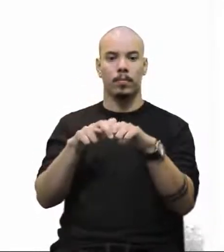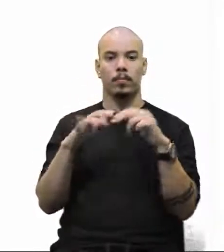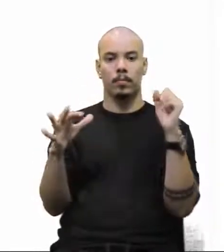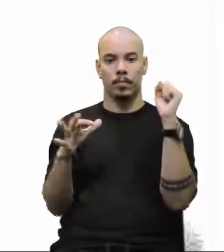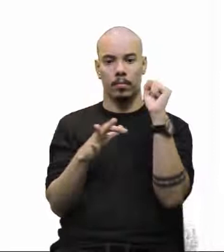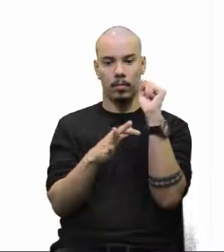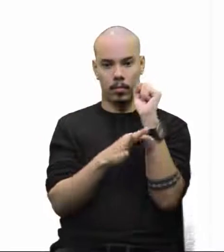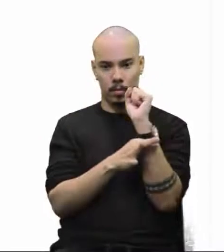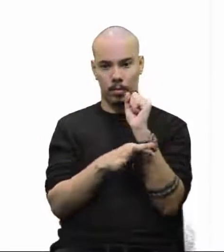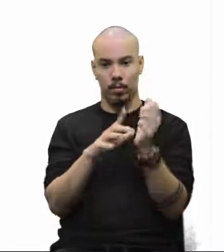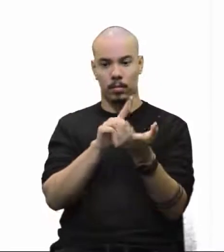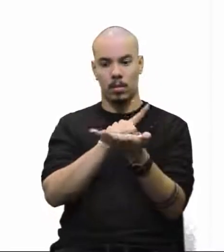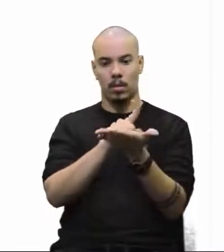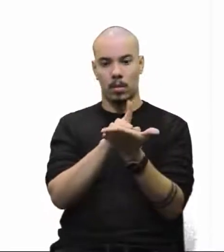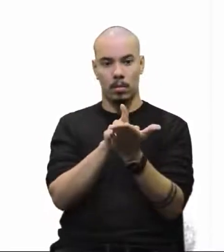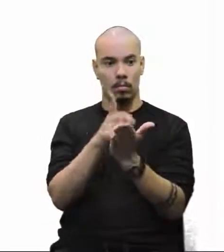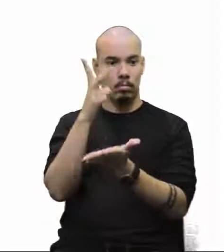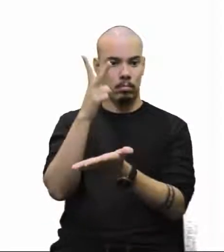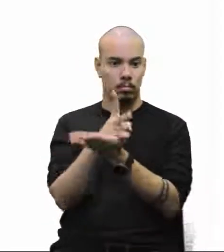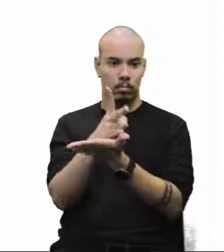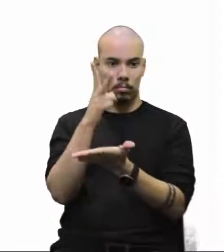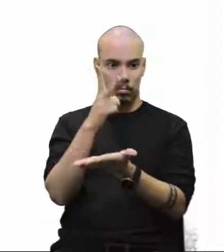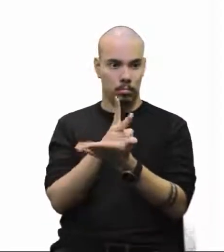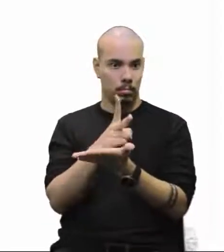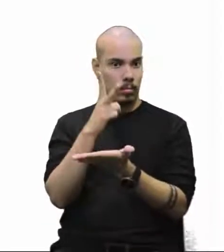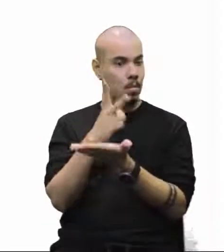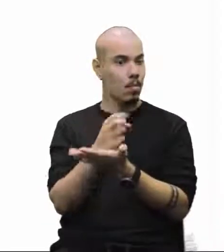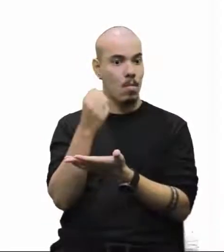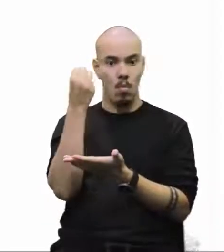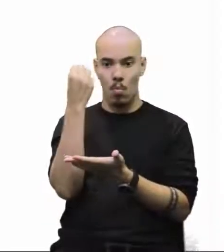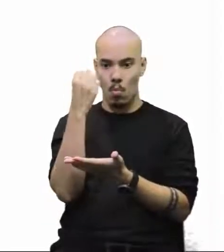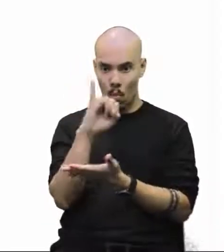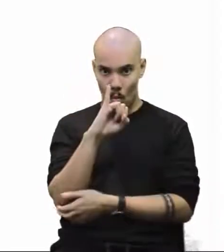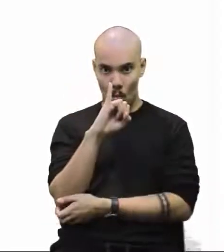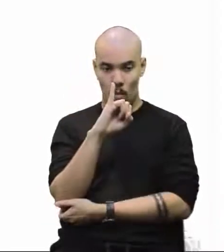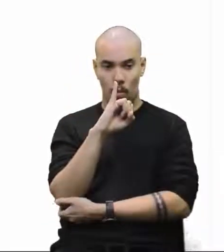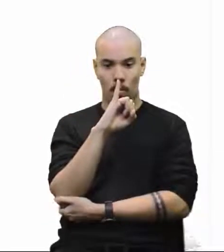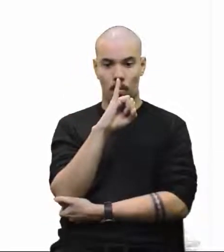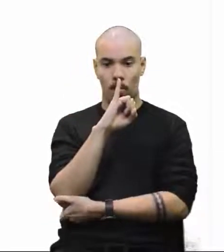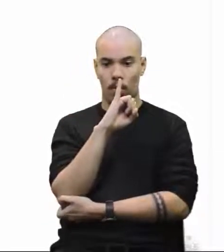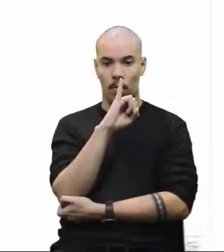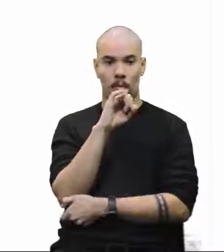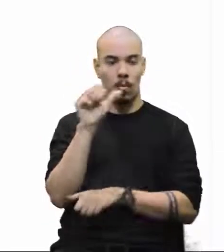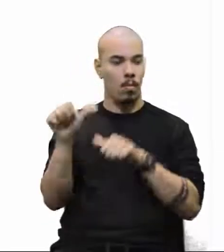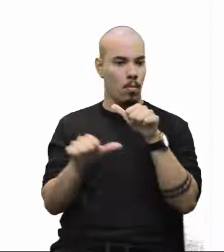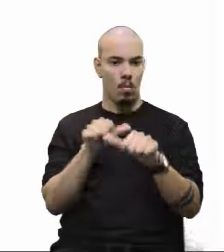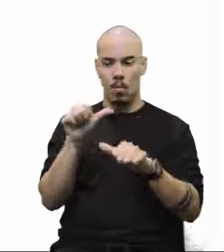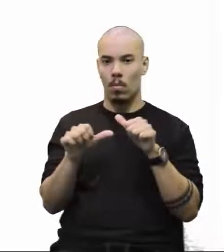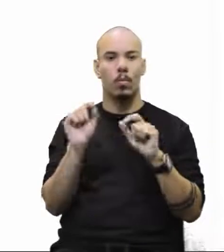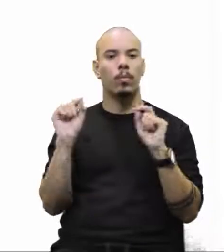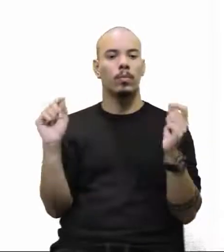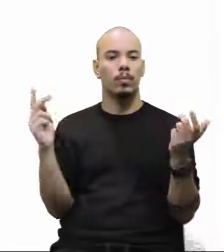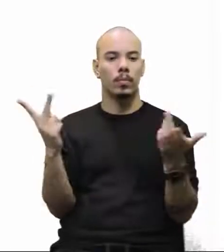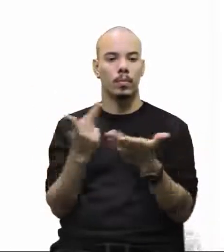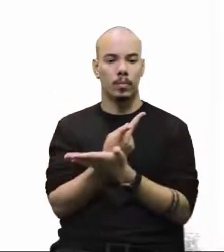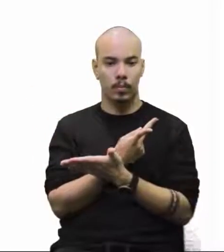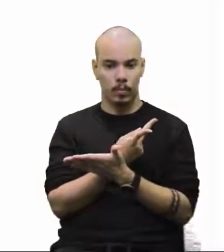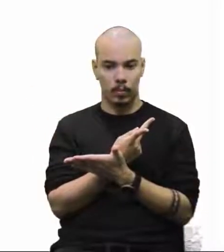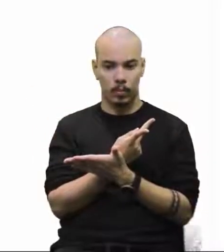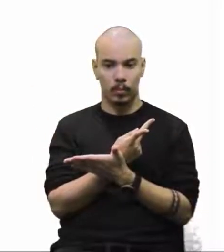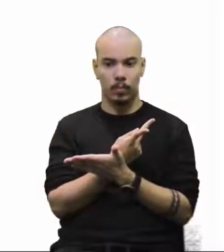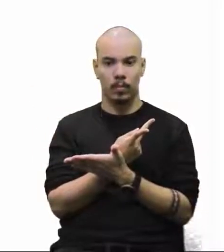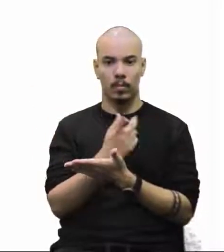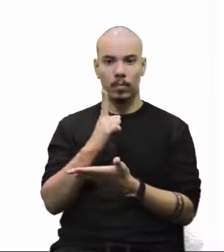uma rotação contínua. Se não, né? Isso. Se ele não mudar, o que acontece?